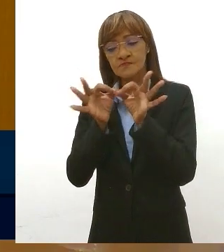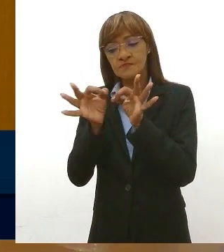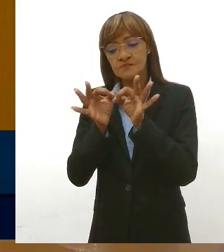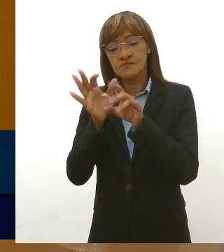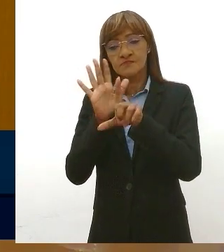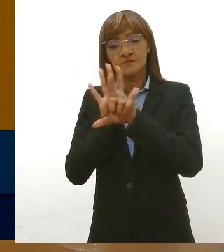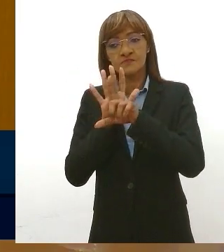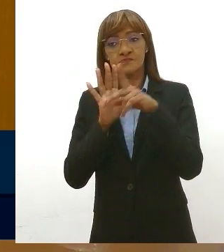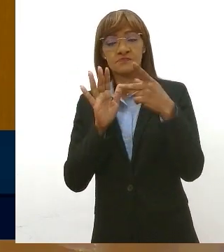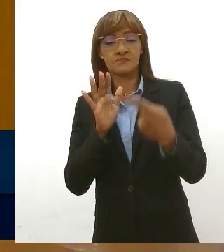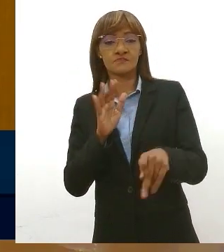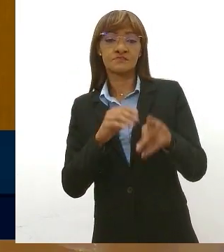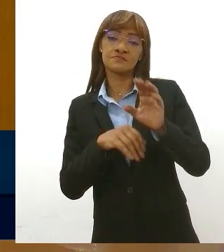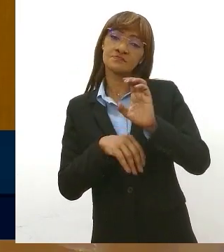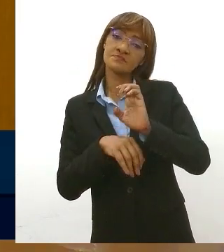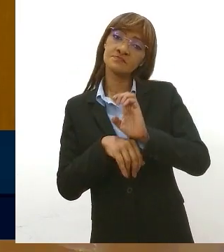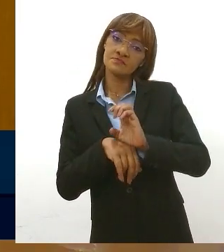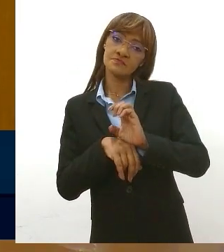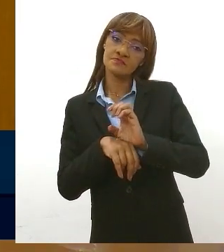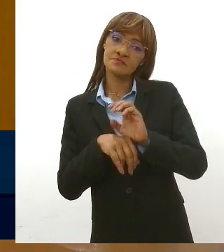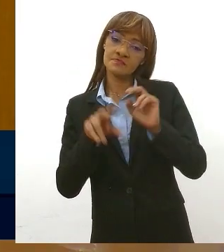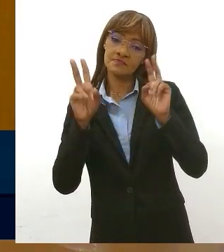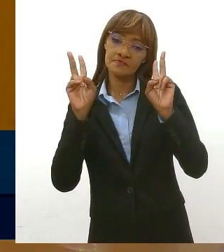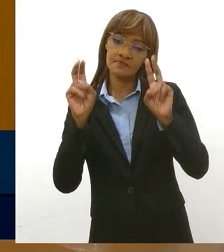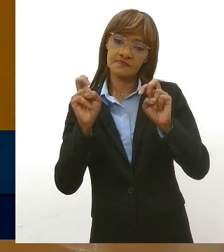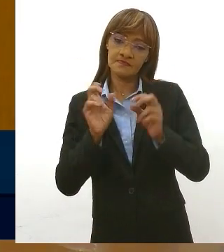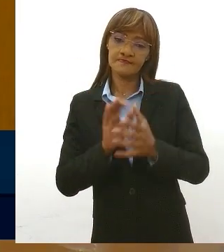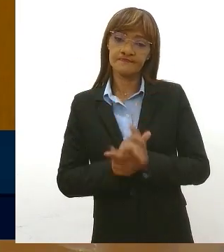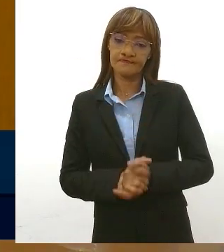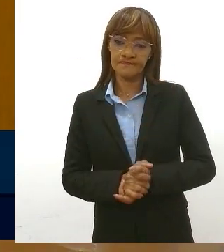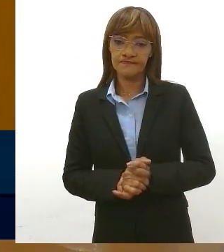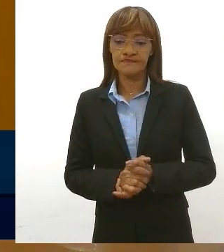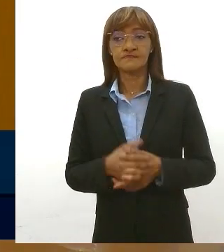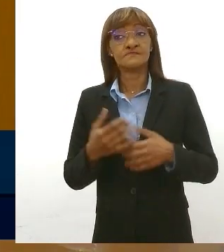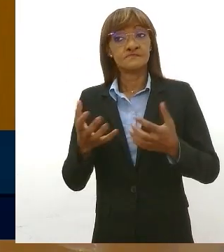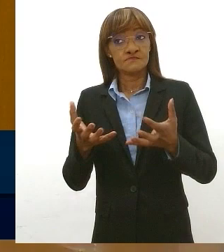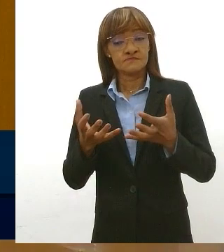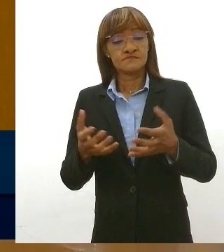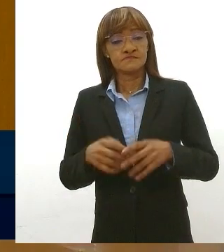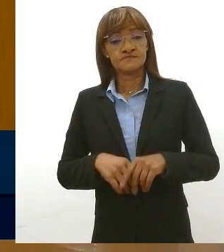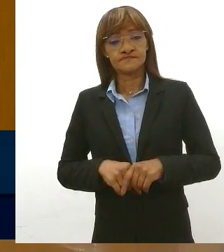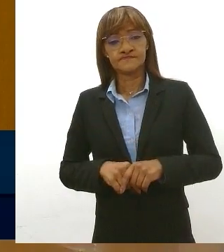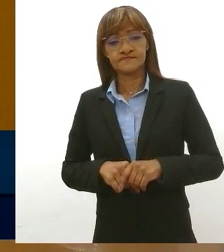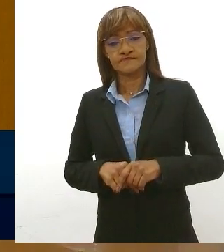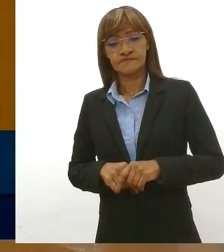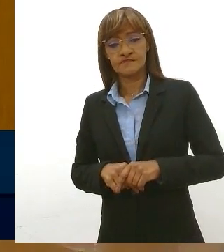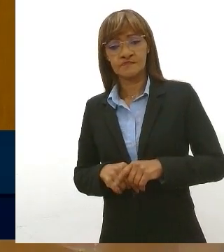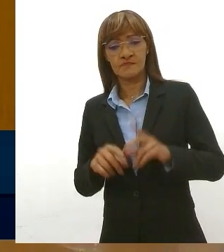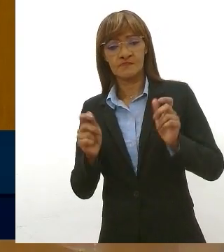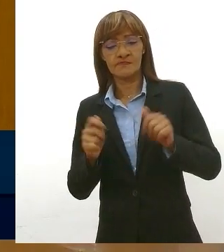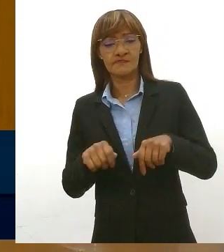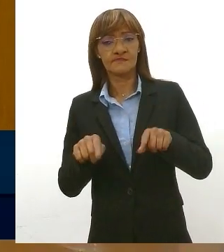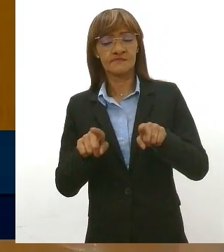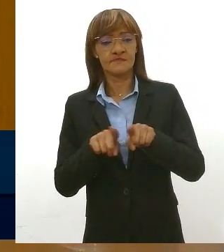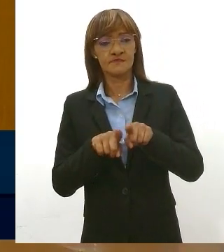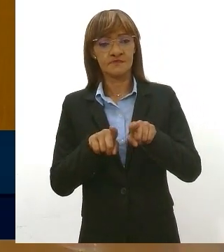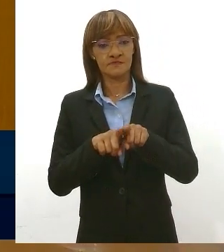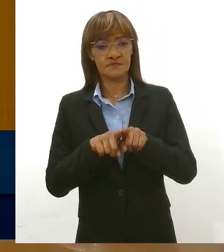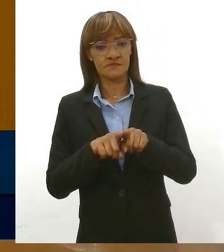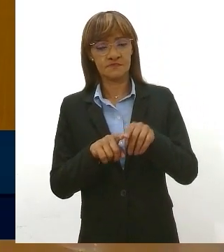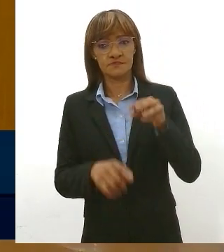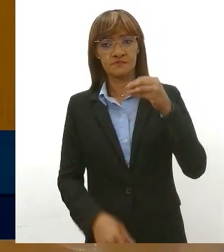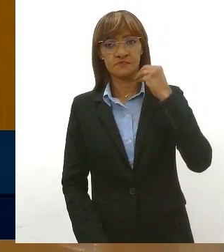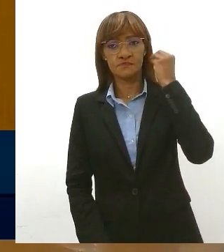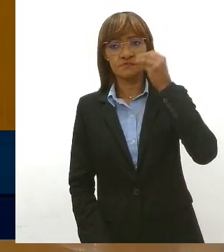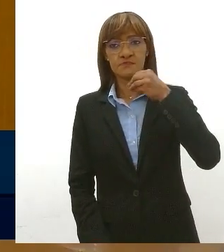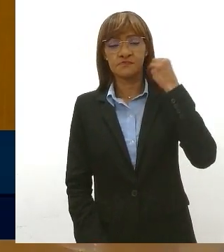esse tema. É isso que a gente espera que aconteça, que a gente possa também trazer experiências exitosas. Para você